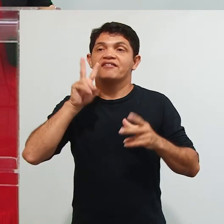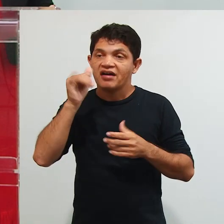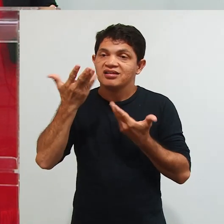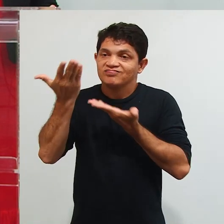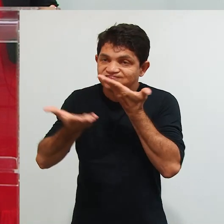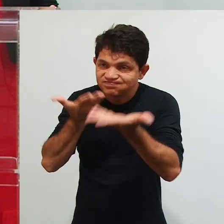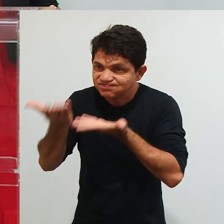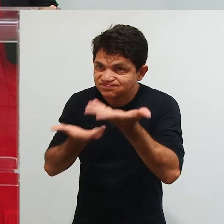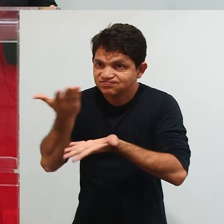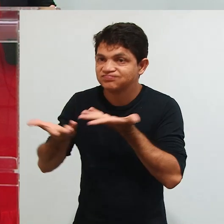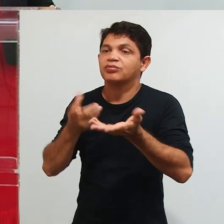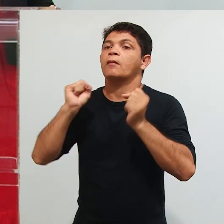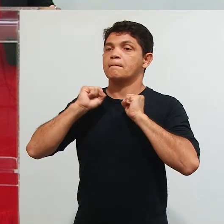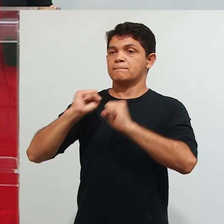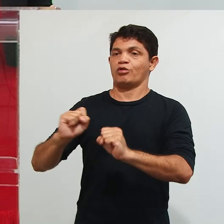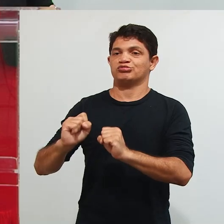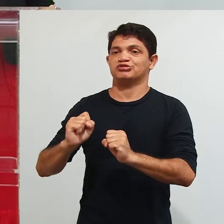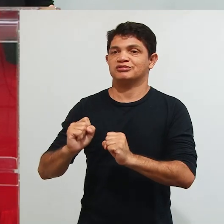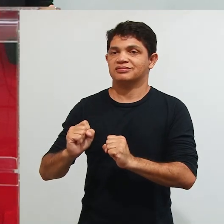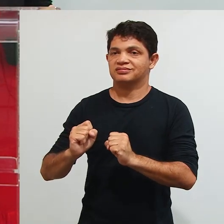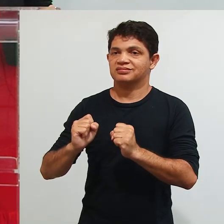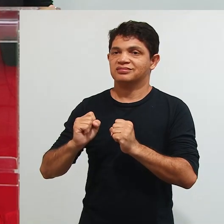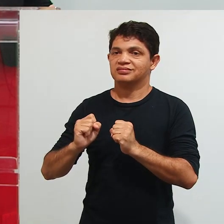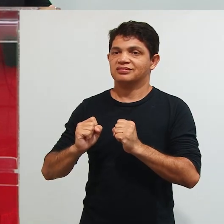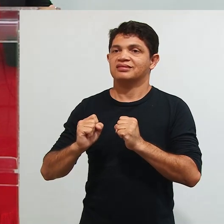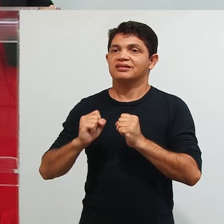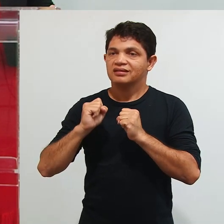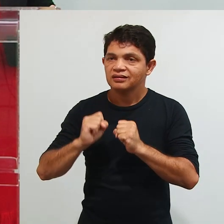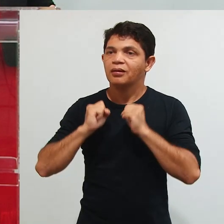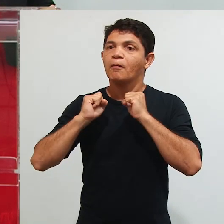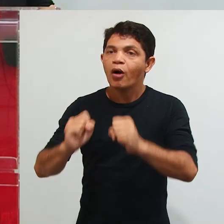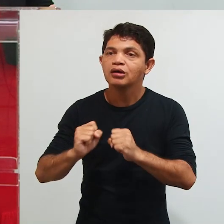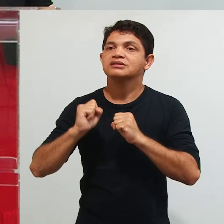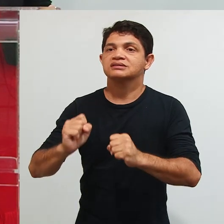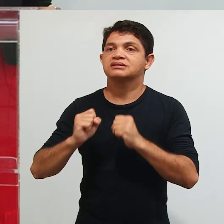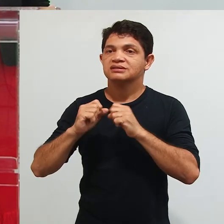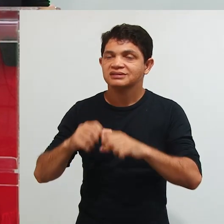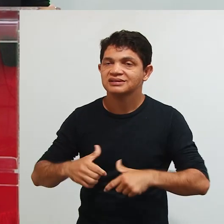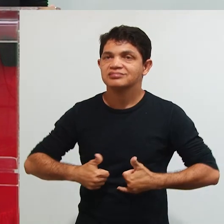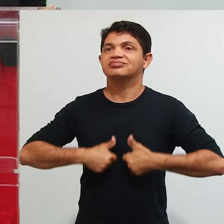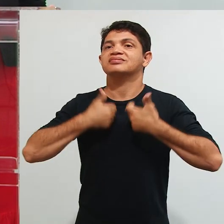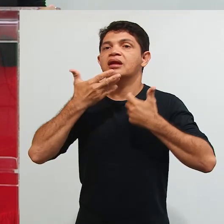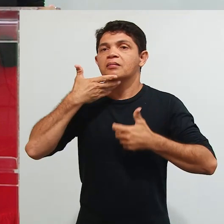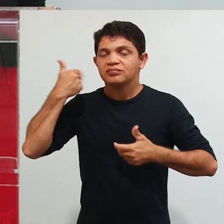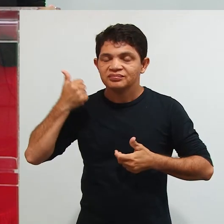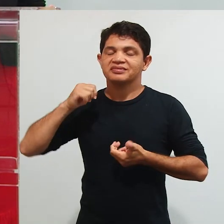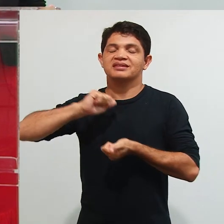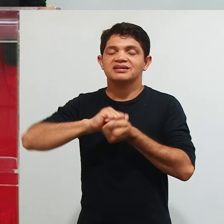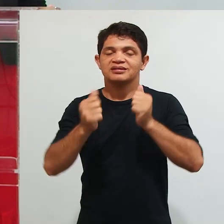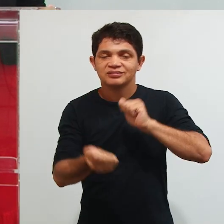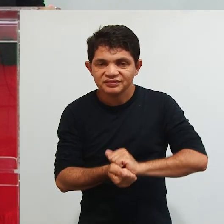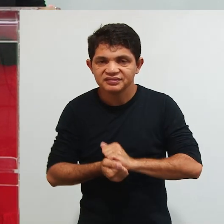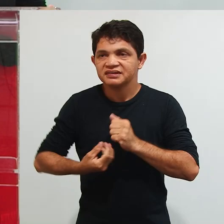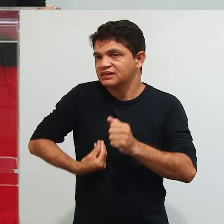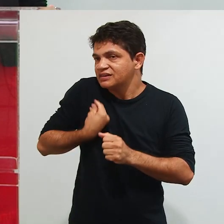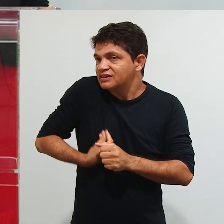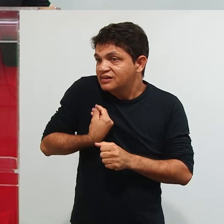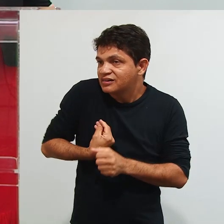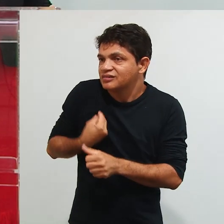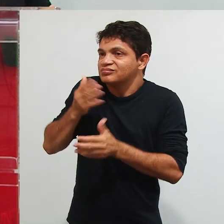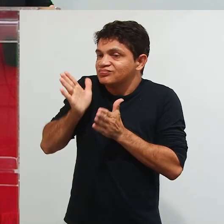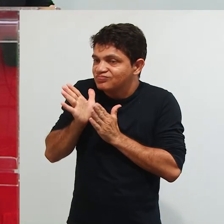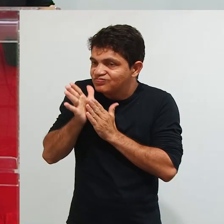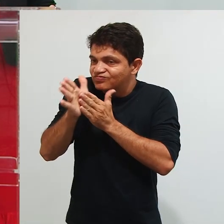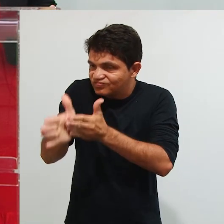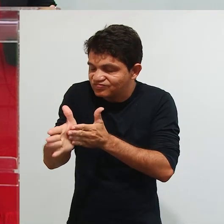tratamento, eu posso deixar, né, de ser, ou então conseguir conviver de uma melhor forma, né,